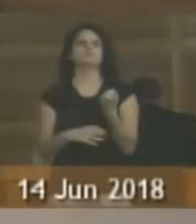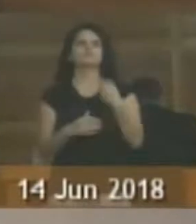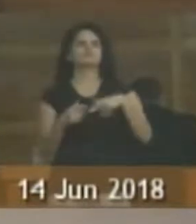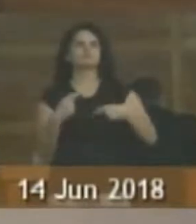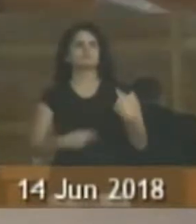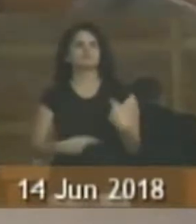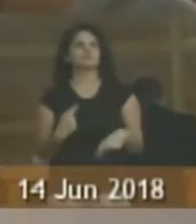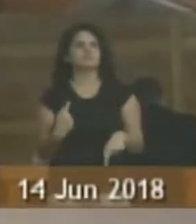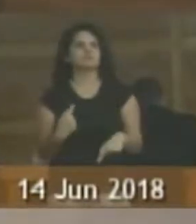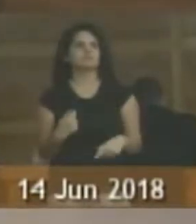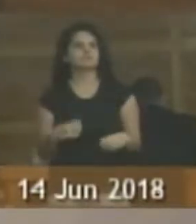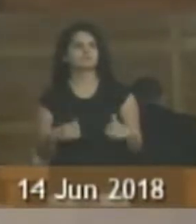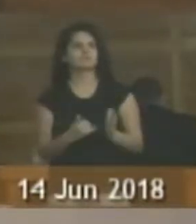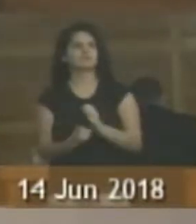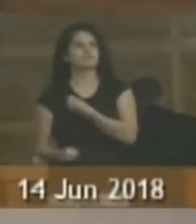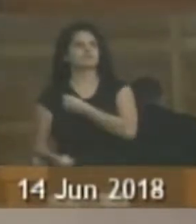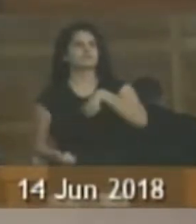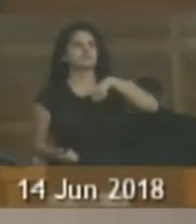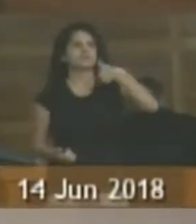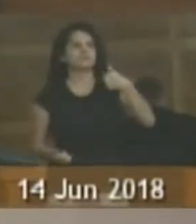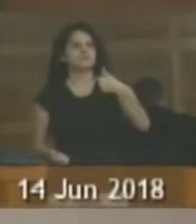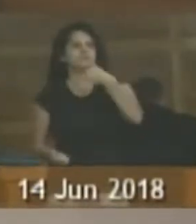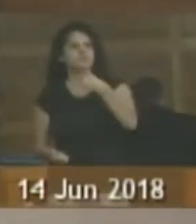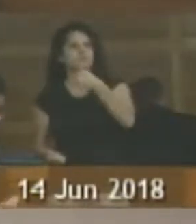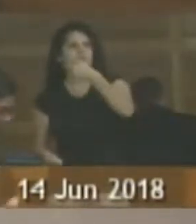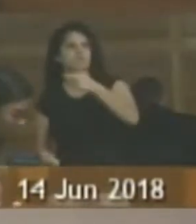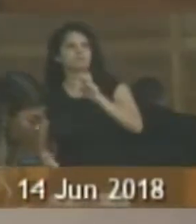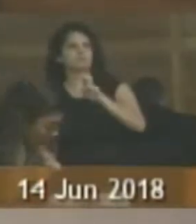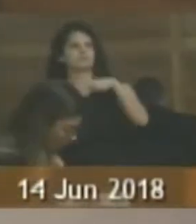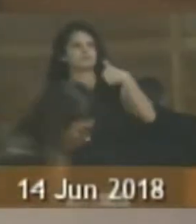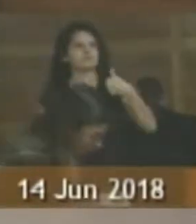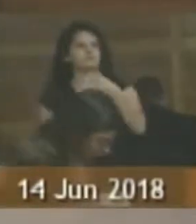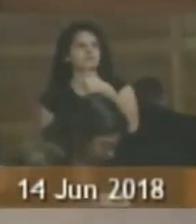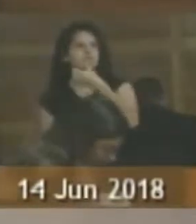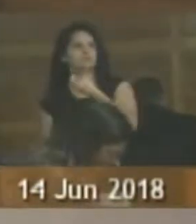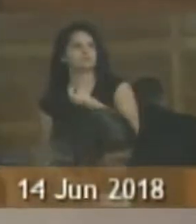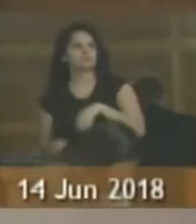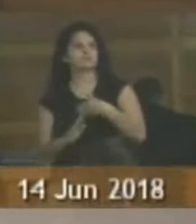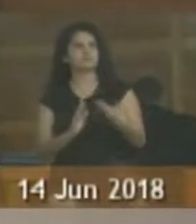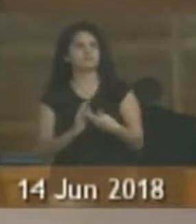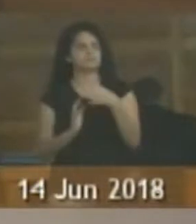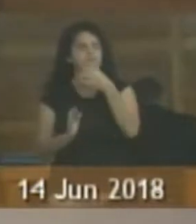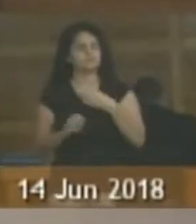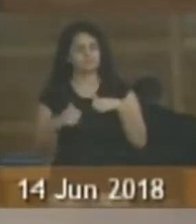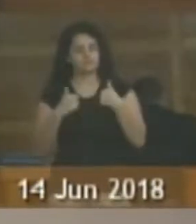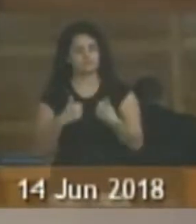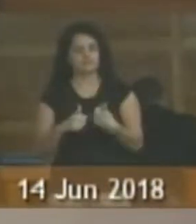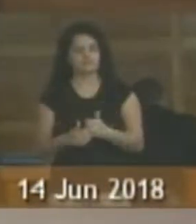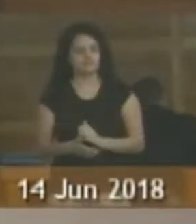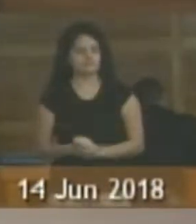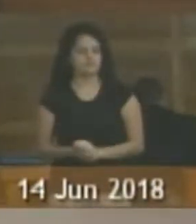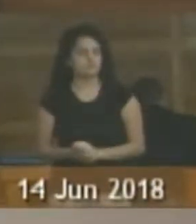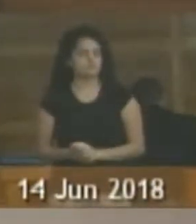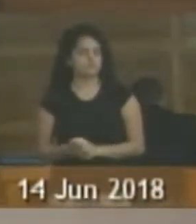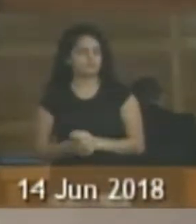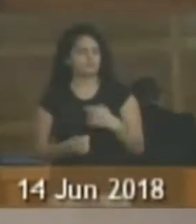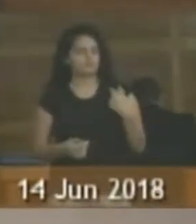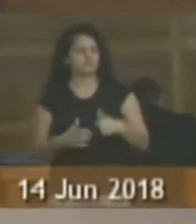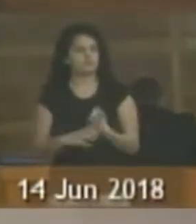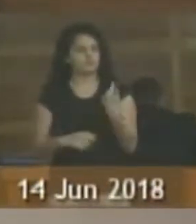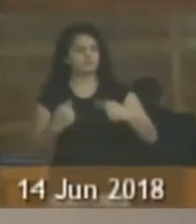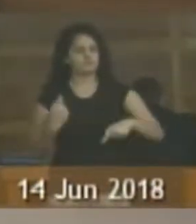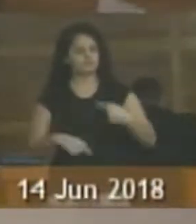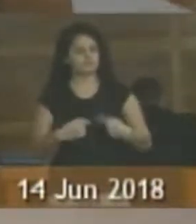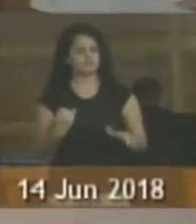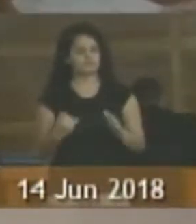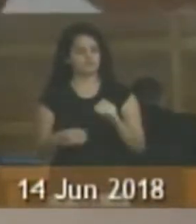discussão, pareceres número 115, 116 de 2018, tendo sido aprovada por unanimidade de voto. Em primeira discussão